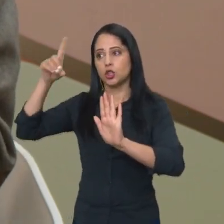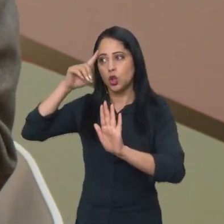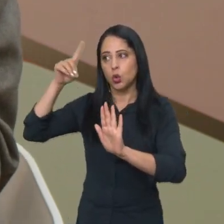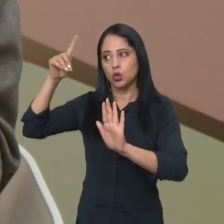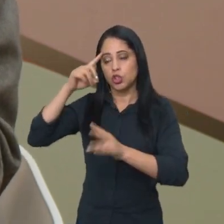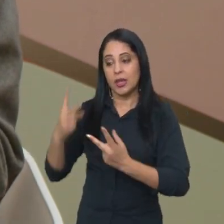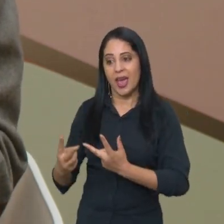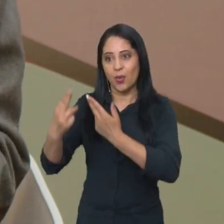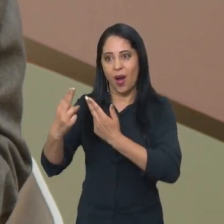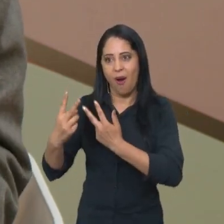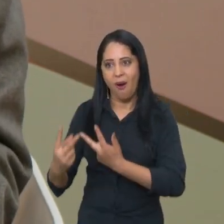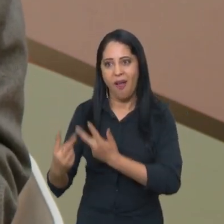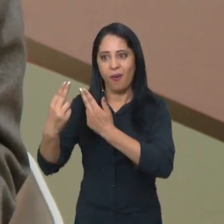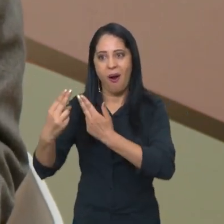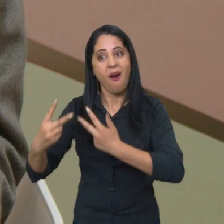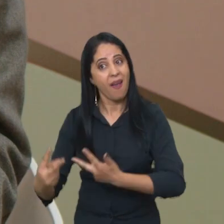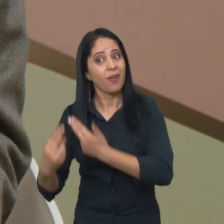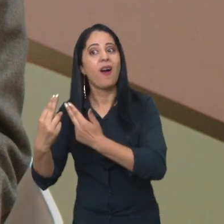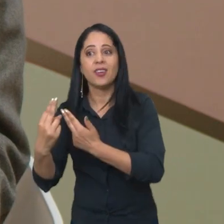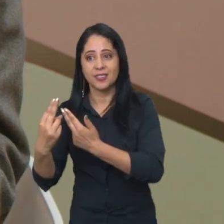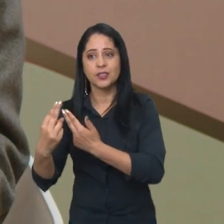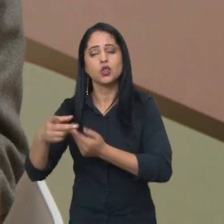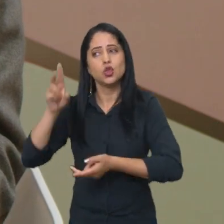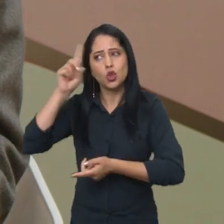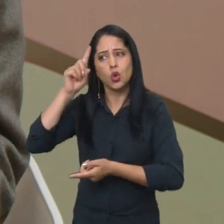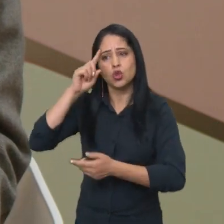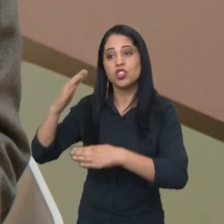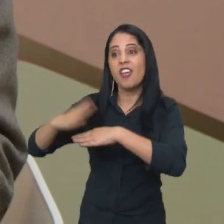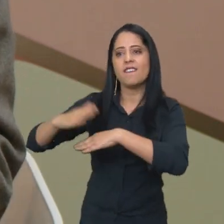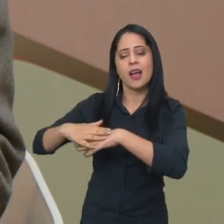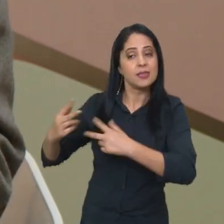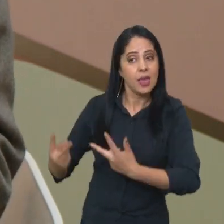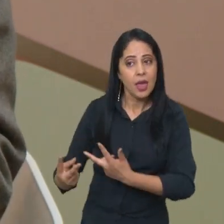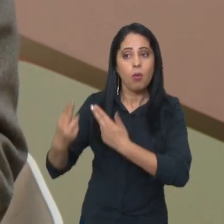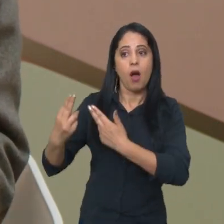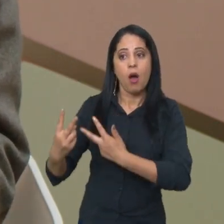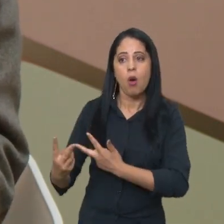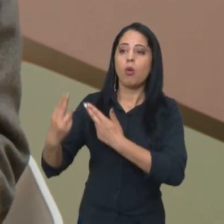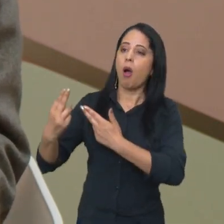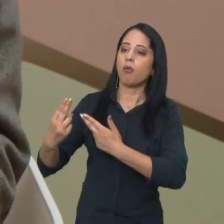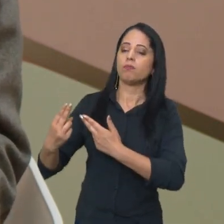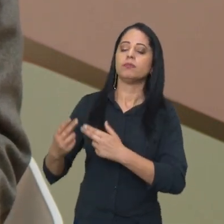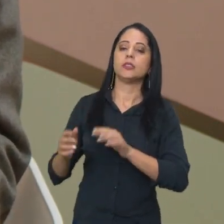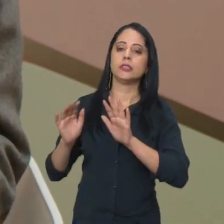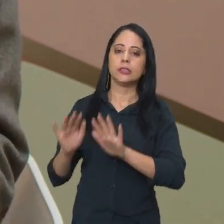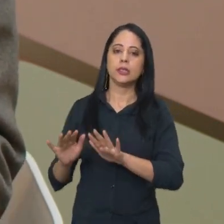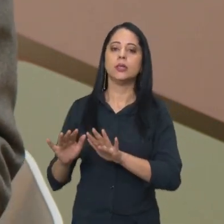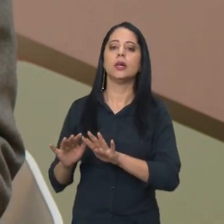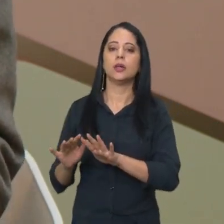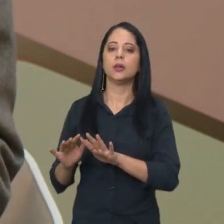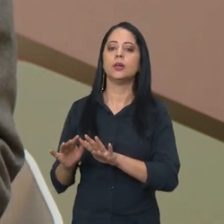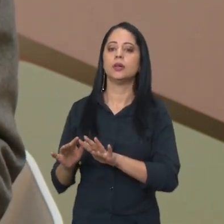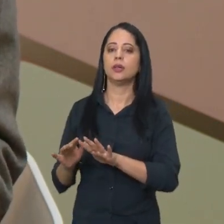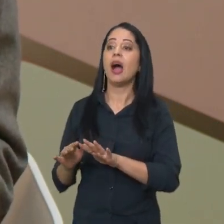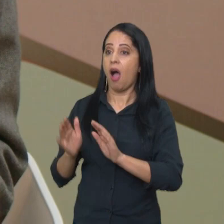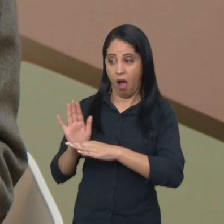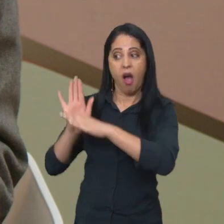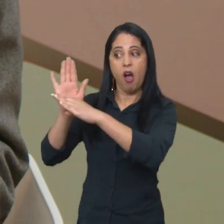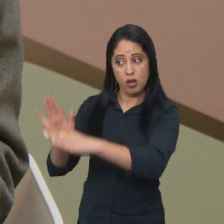repetidas com terapia ocupacional para reorientar para a realidade. E olha,